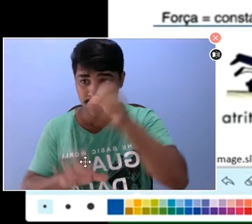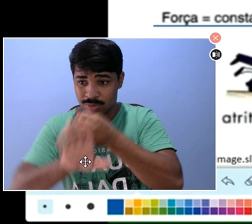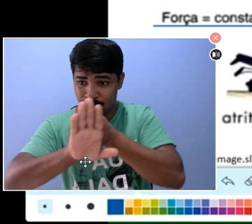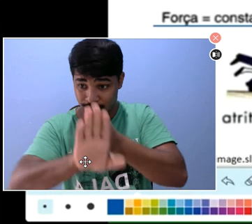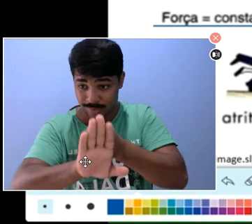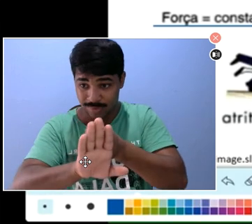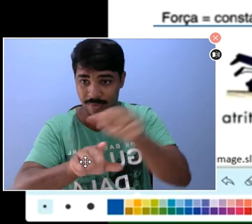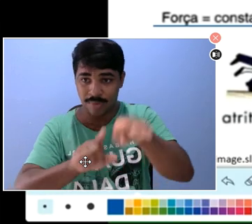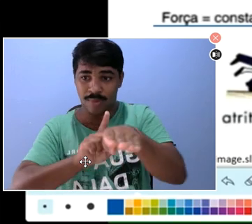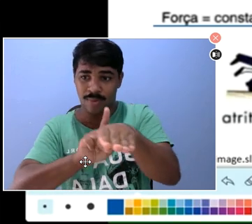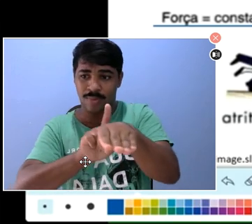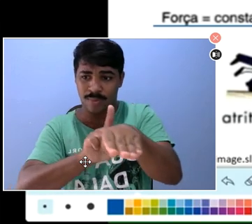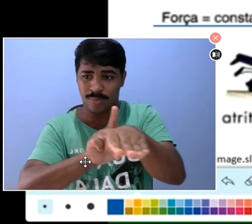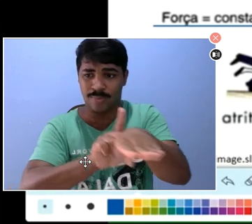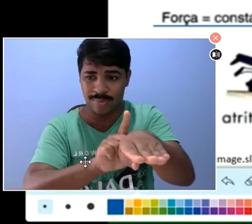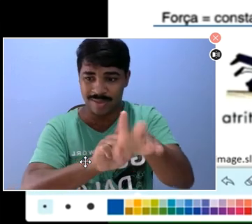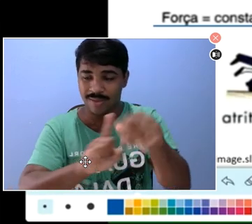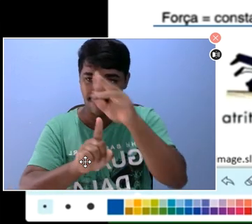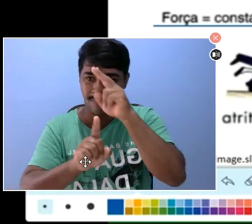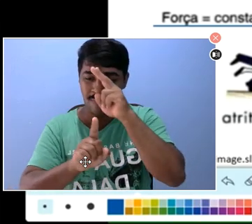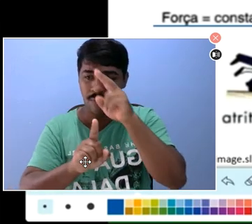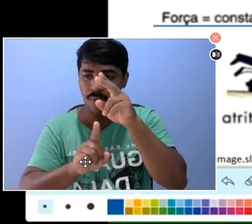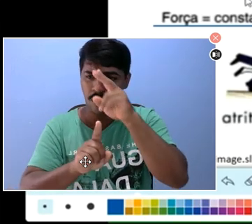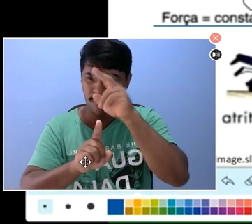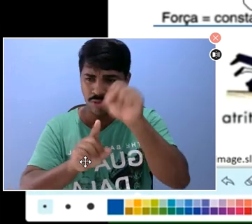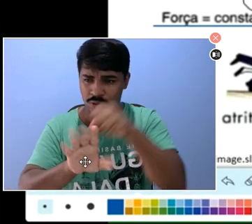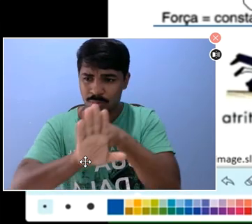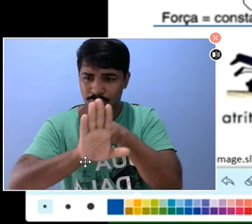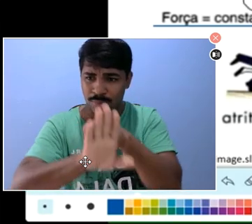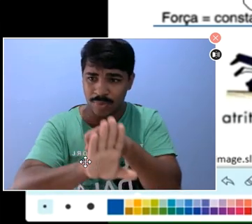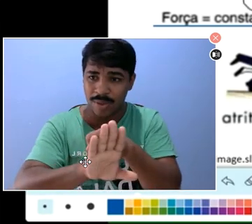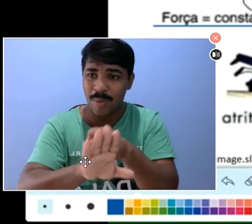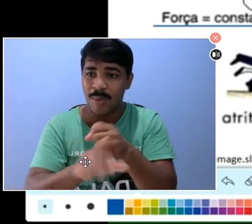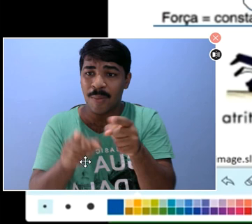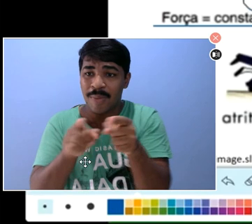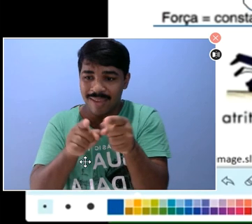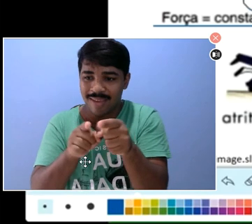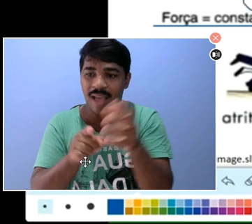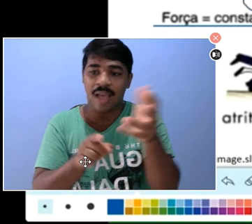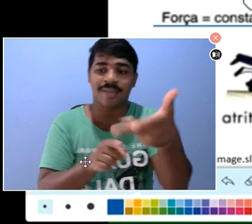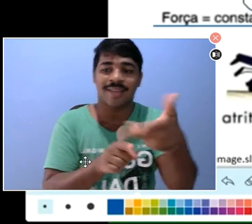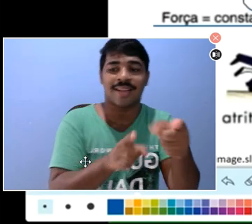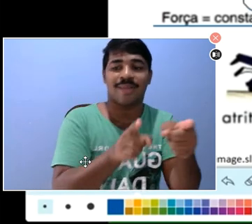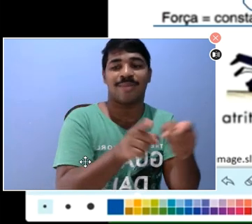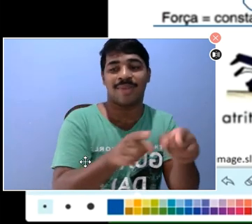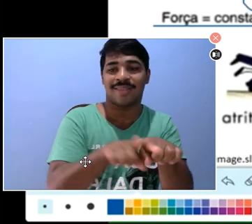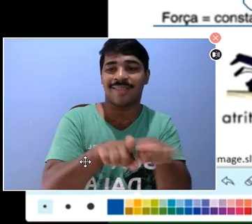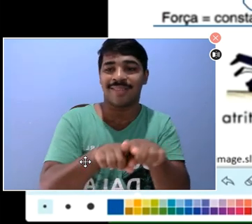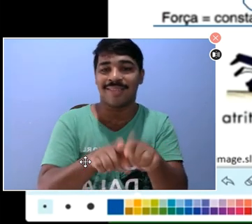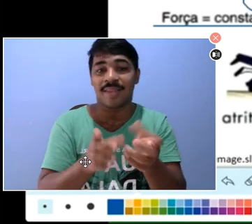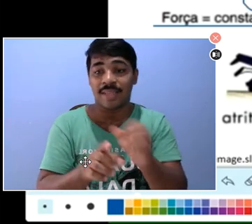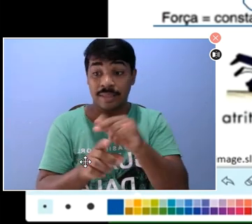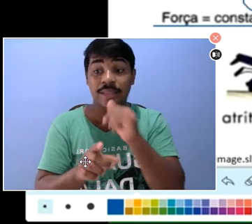constante aplicada a corpos de massa diferentes, a aceleração é diferente. E ela diminui